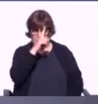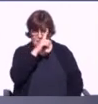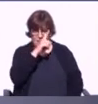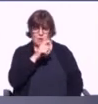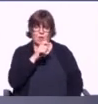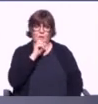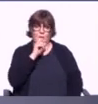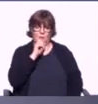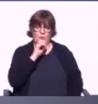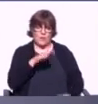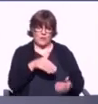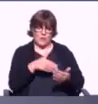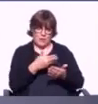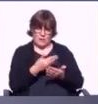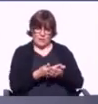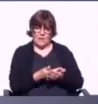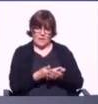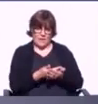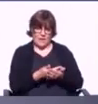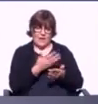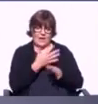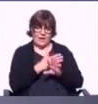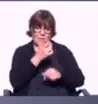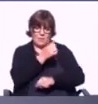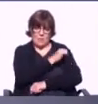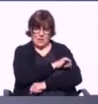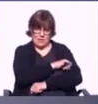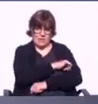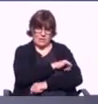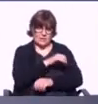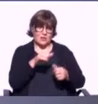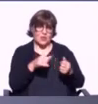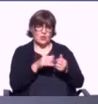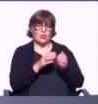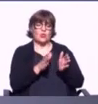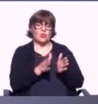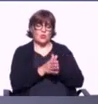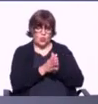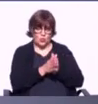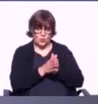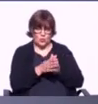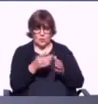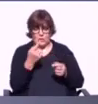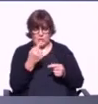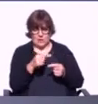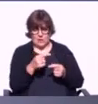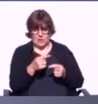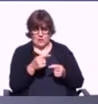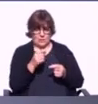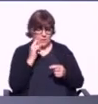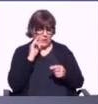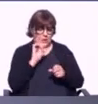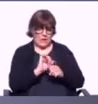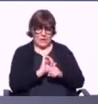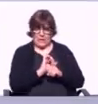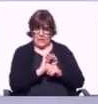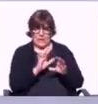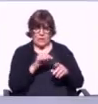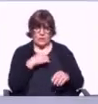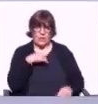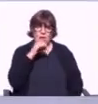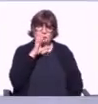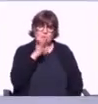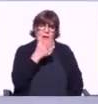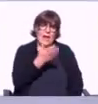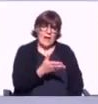poderia ter, inclusivamente, queimado uma criança. Portanto, tudo isso é bem evidente, e o meu espanto é